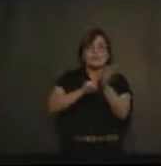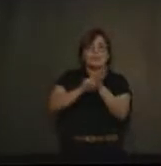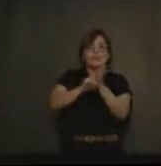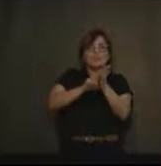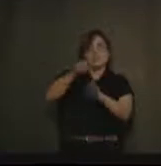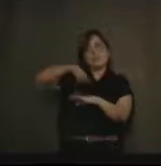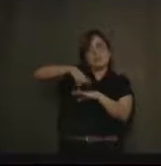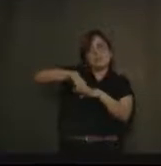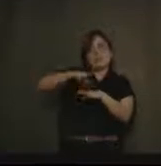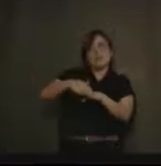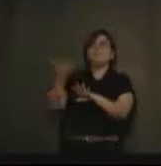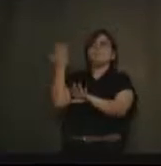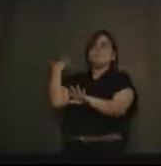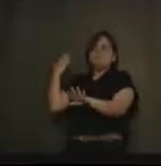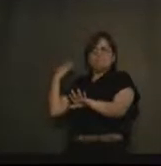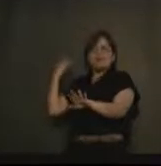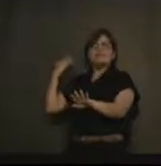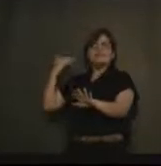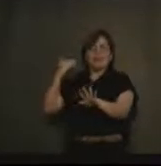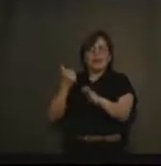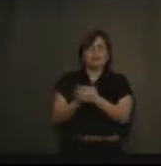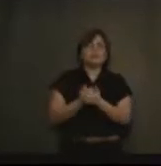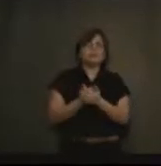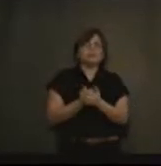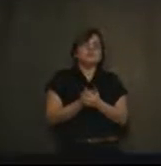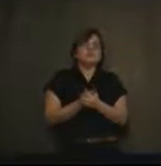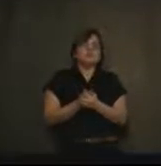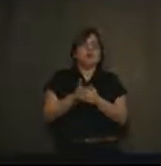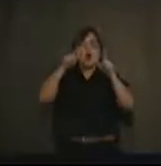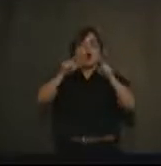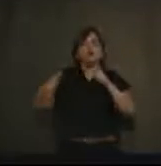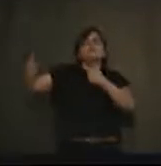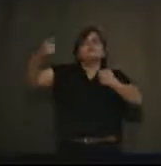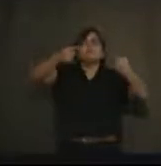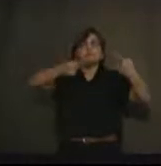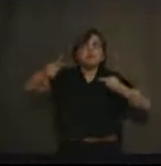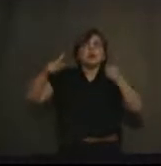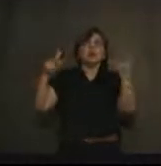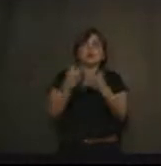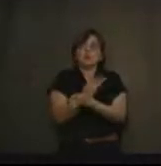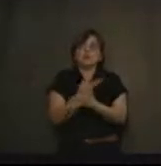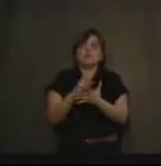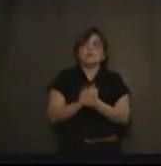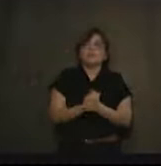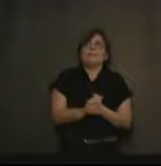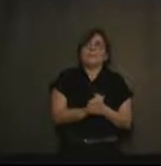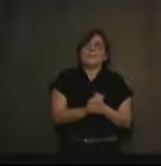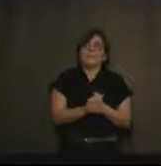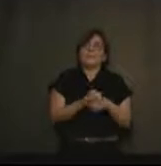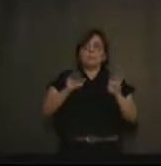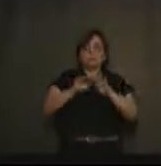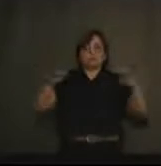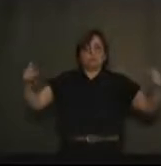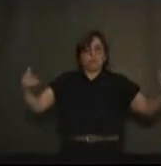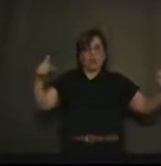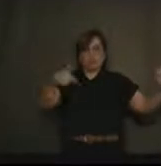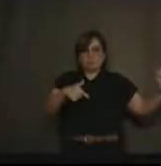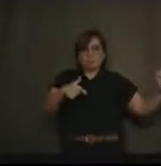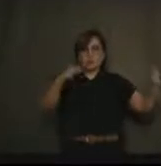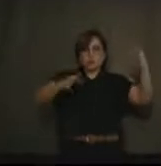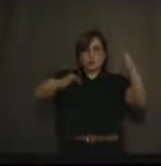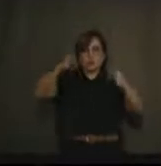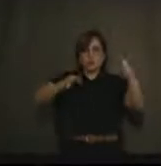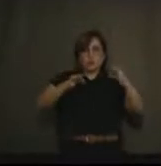época em que essa discussão ocorreu. O problema é que formar um júri com 5 matemáticos é difícil